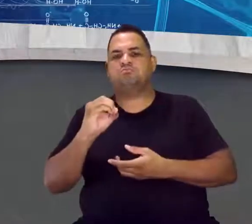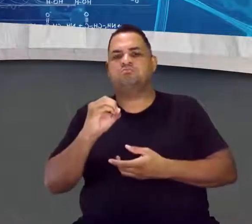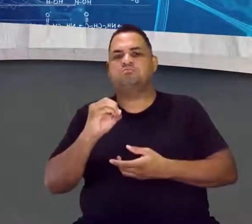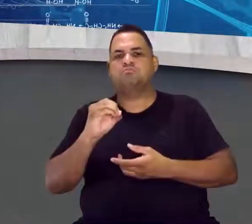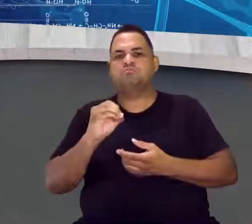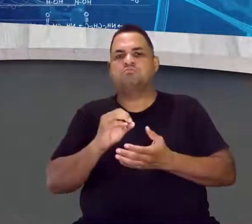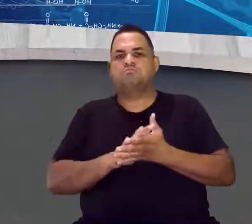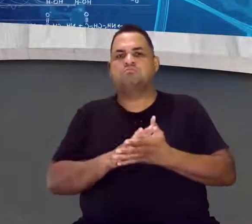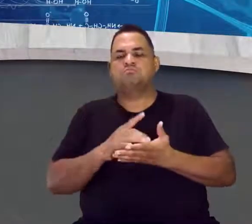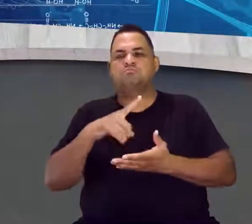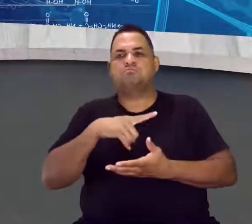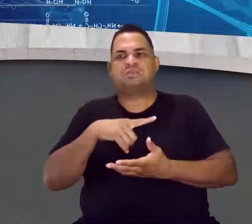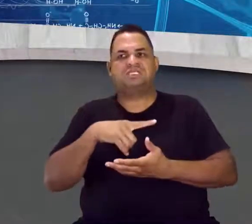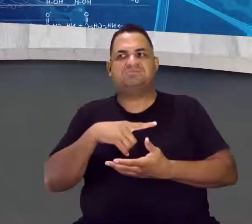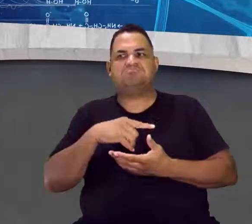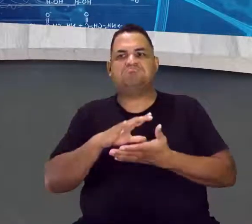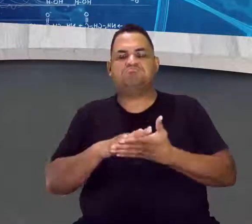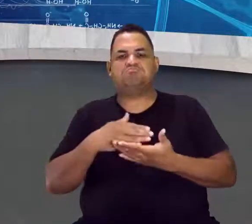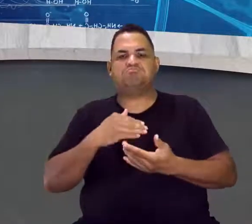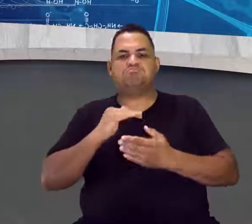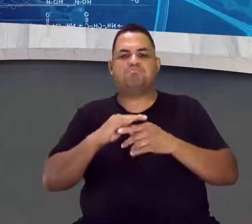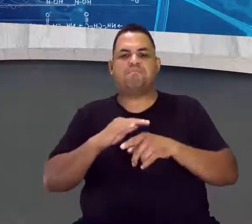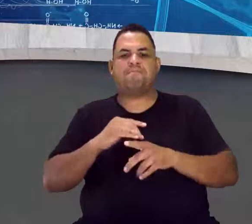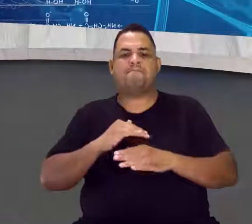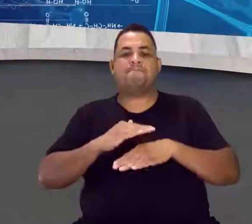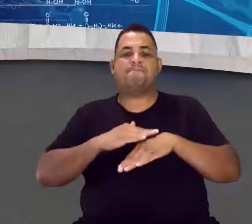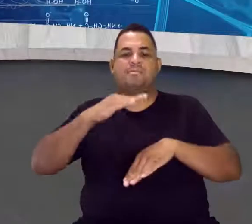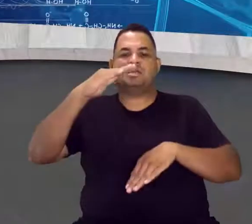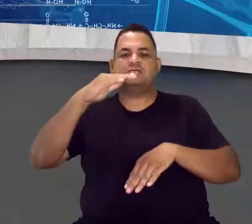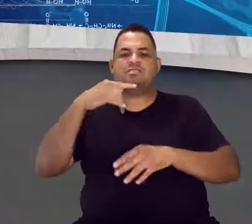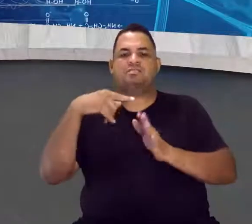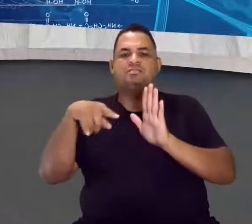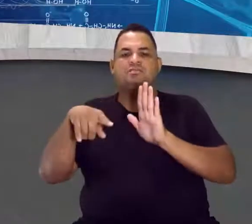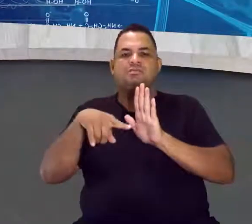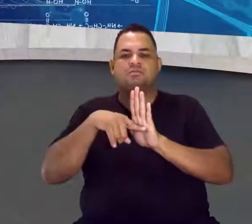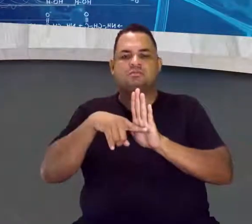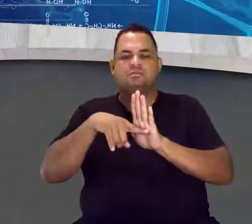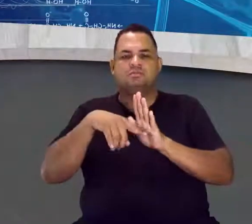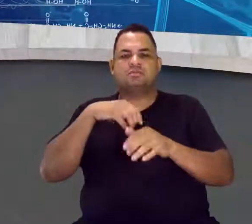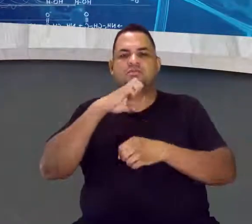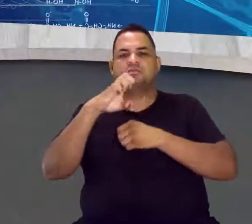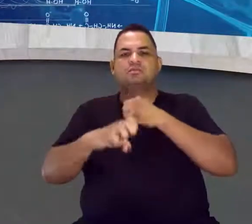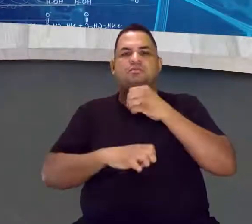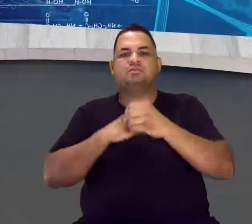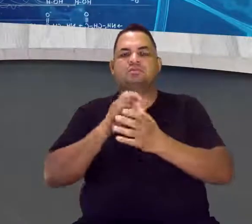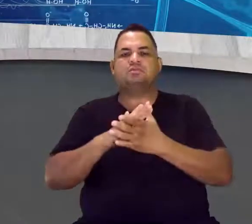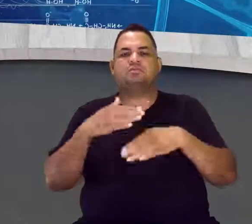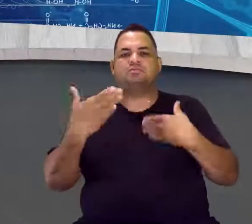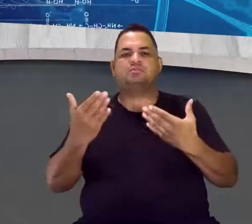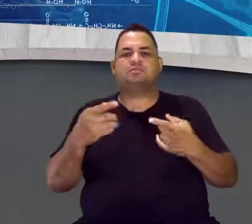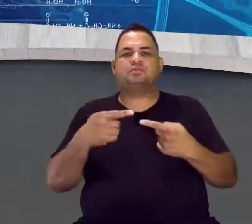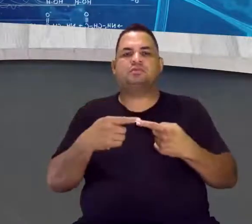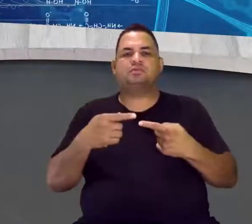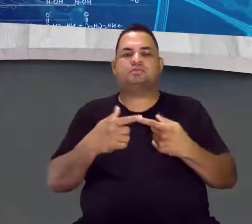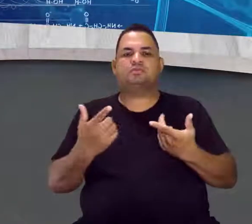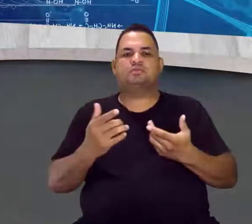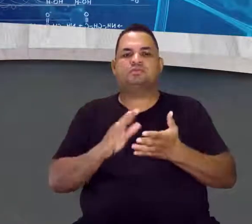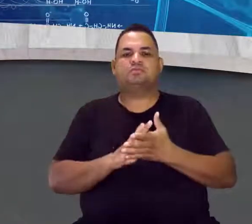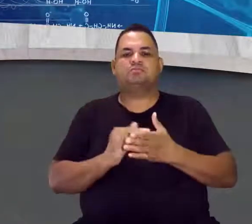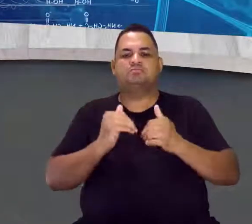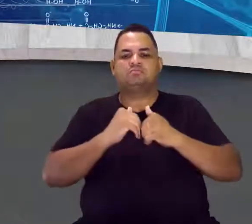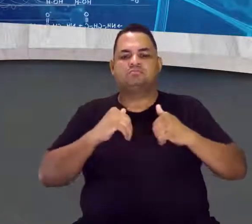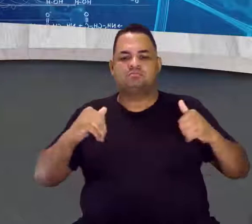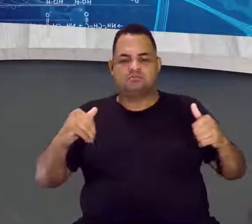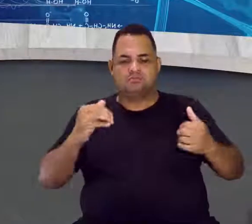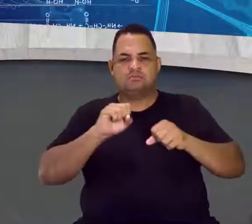muito mais eletronegativo que o hidrogênio. E aí, quando ele entra em contato com a água, quebra a ligação, o oxigênio fica com